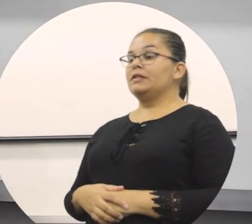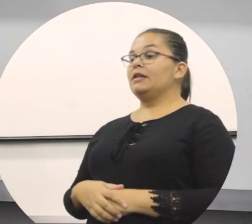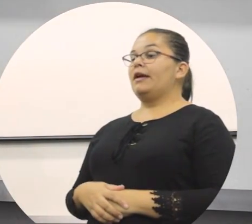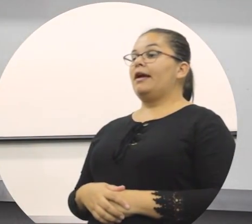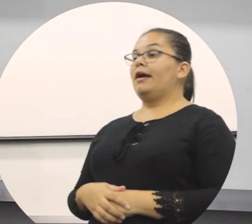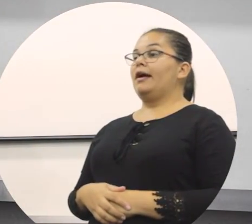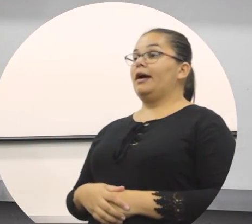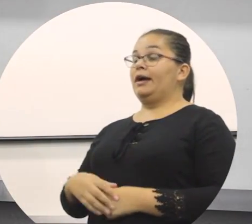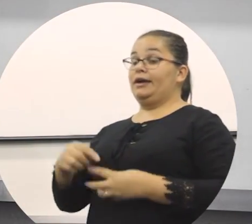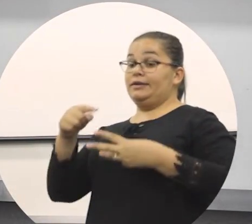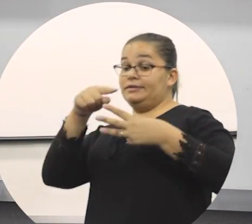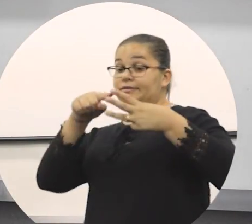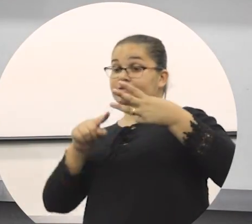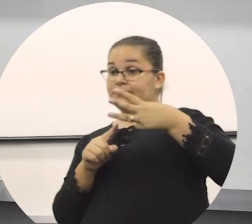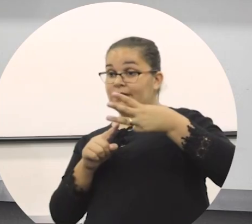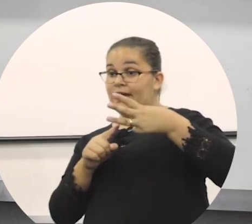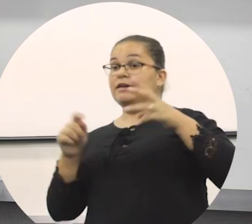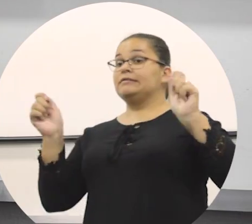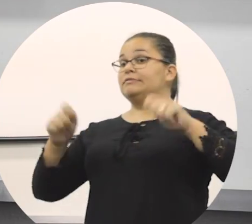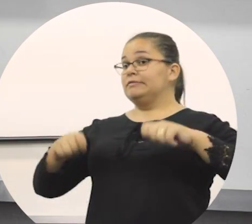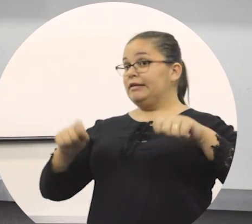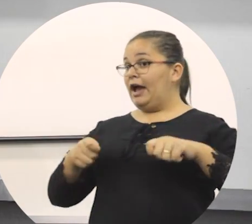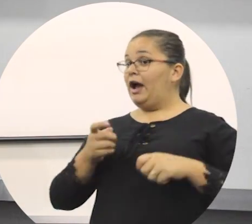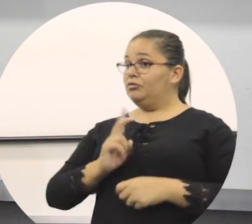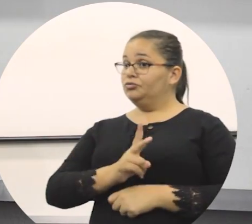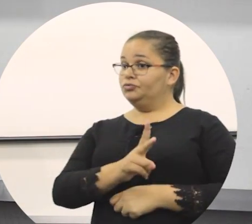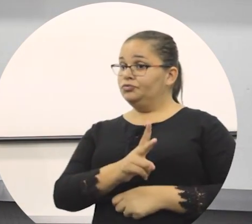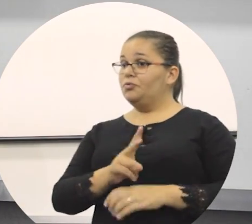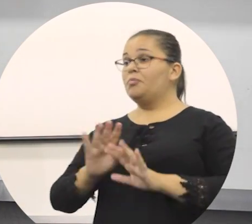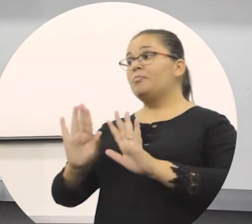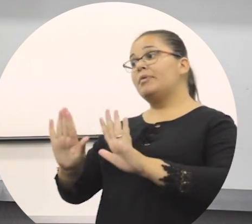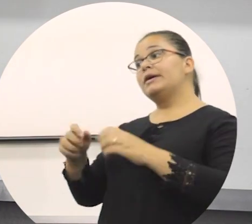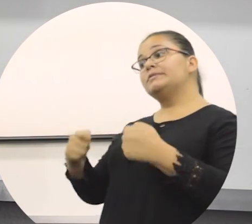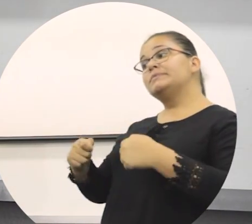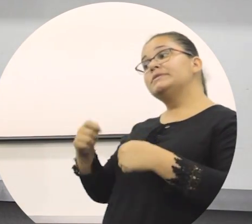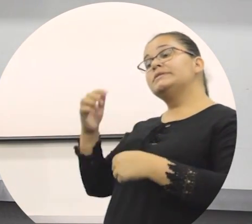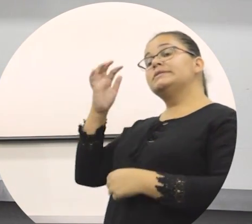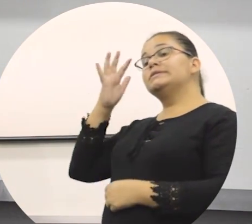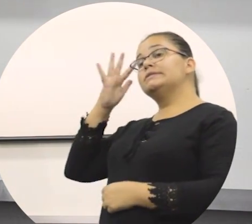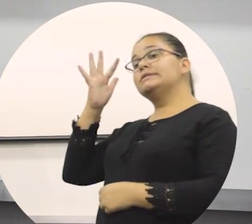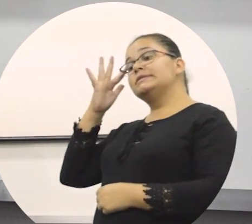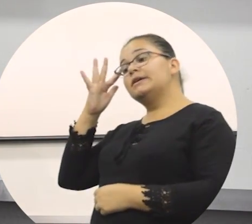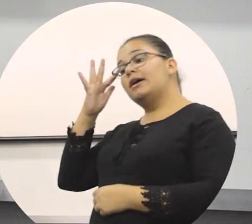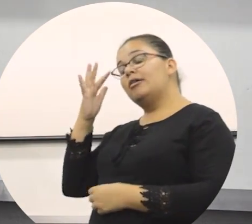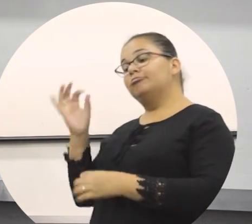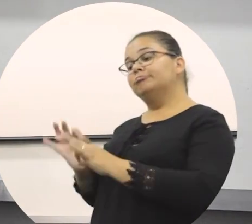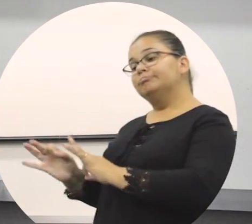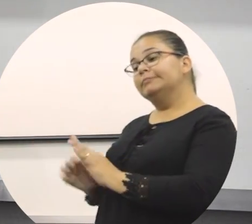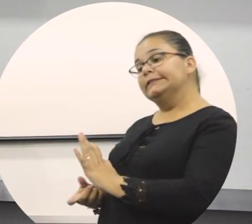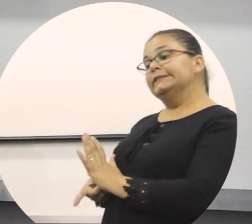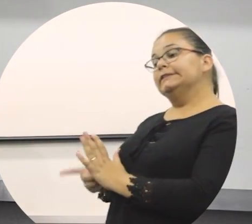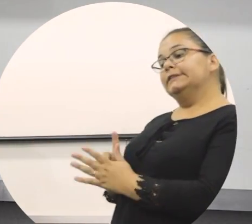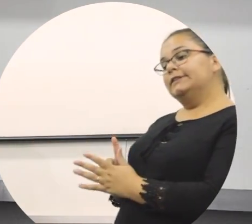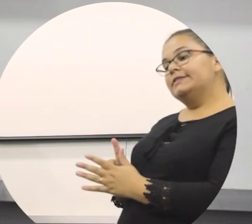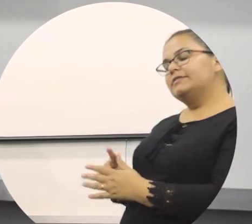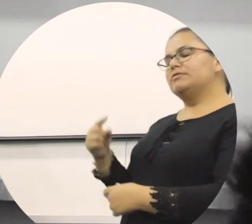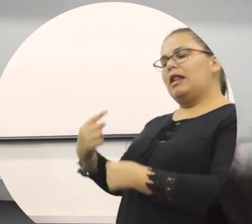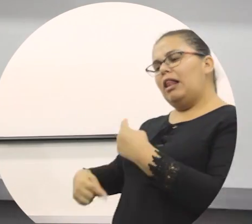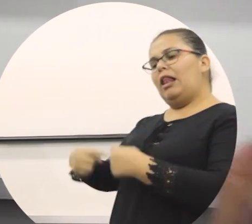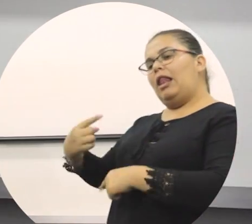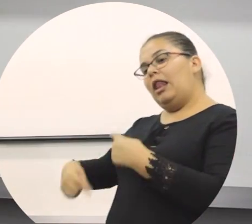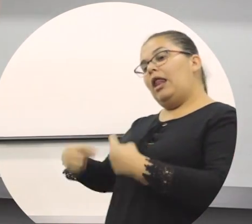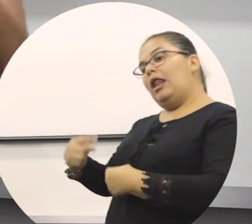esses três eixos dá para manter, só que eles têm que ser pensados. Então, nós discutimos muito o que,